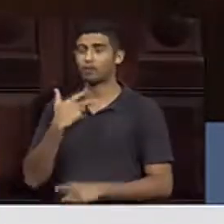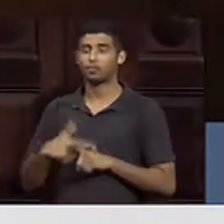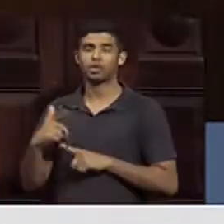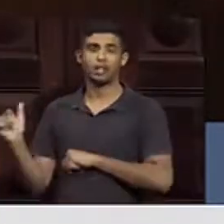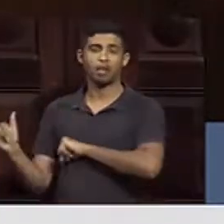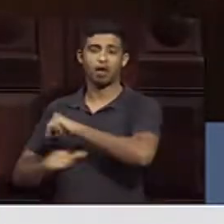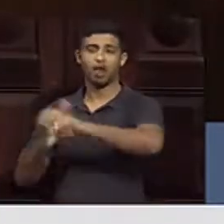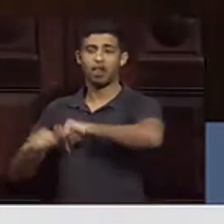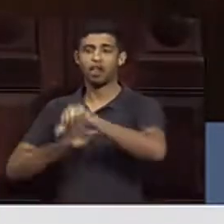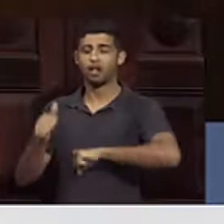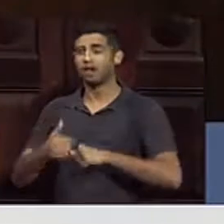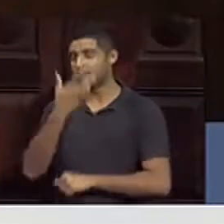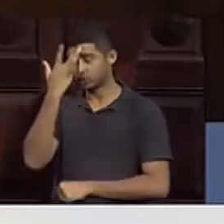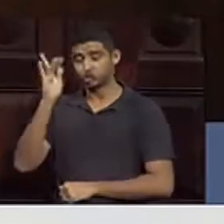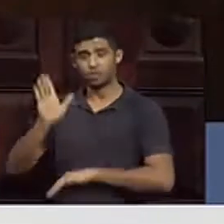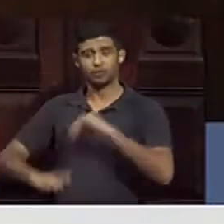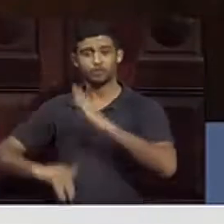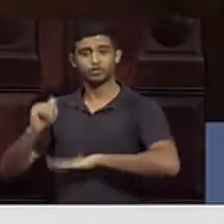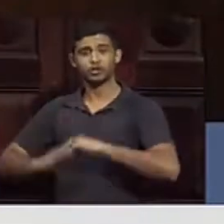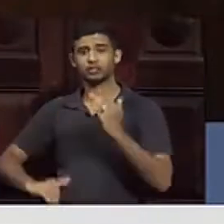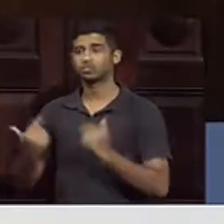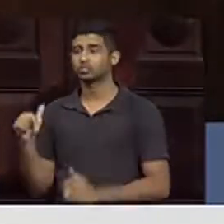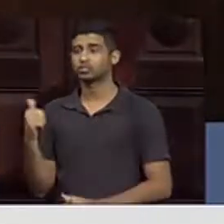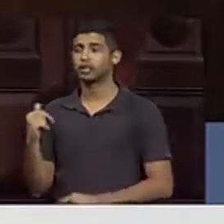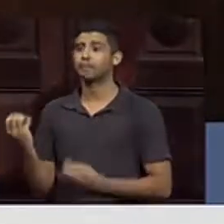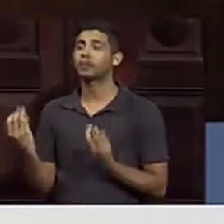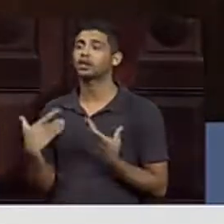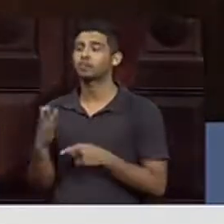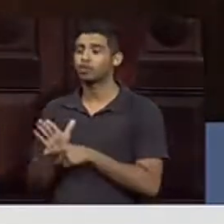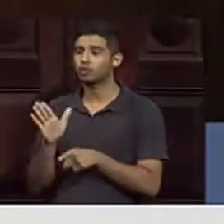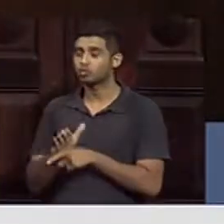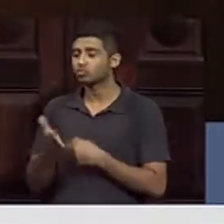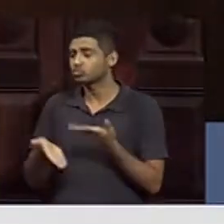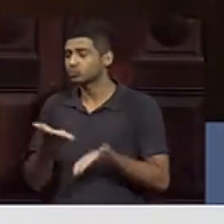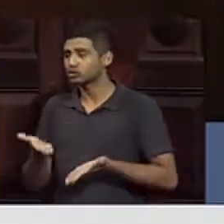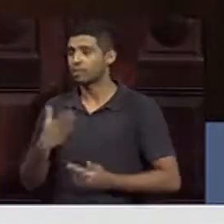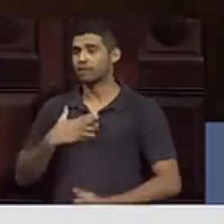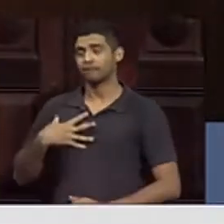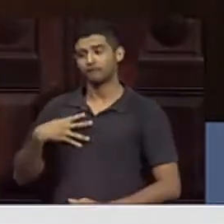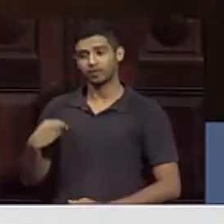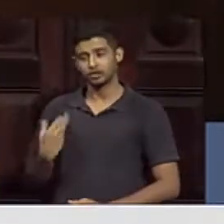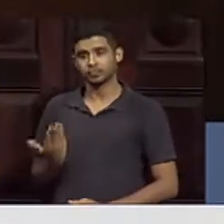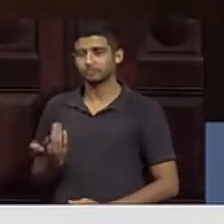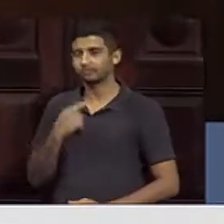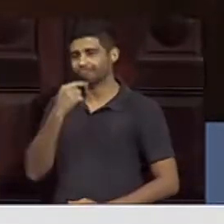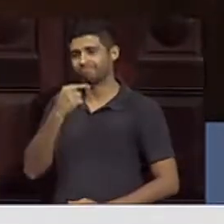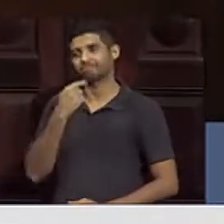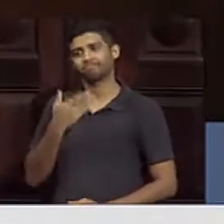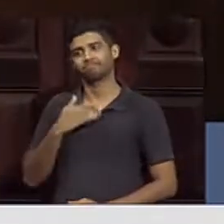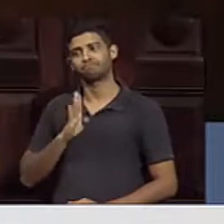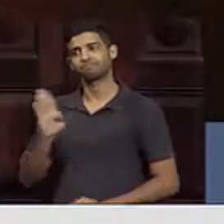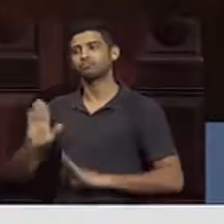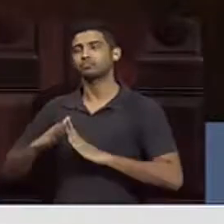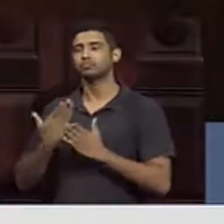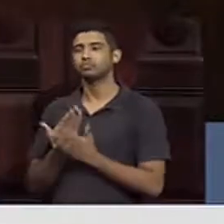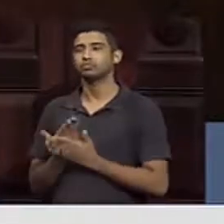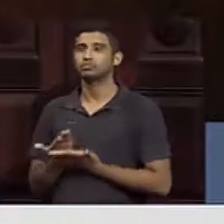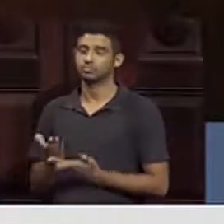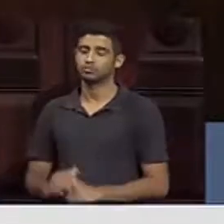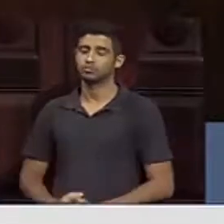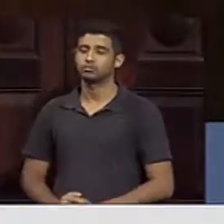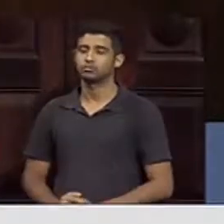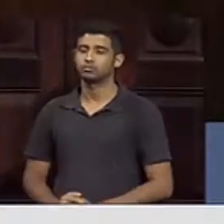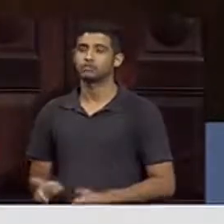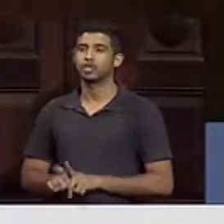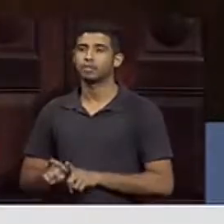e a gravidade da deficiência dessa criança, não está sendo possível frequentar os bancos escolares. E com relação